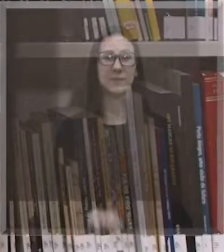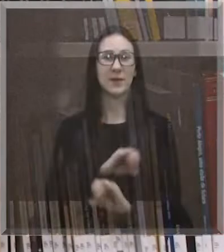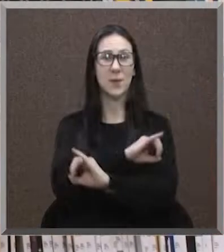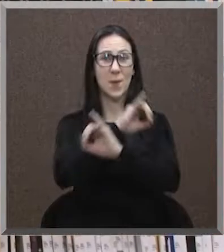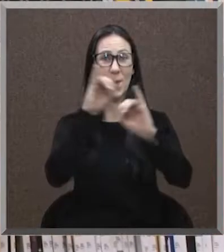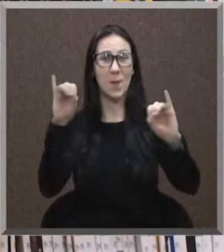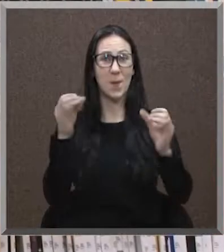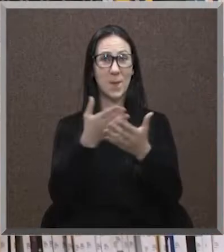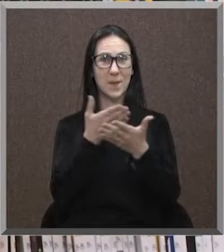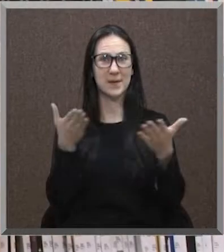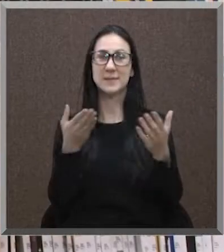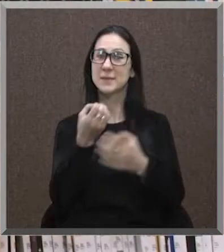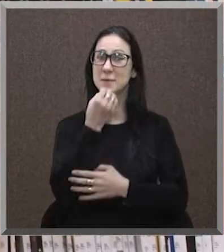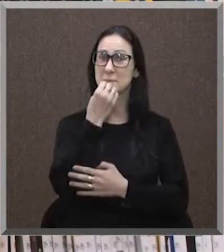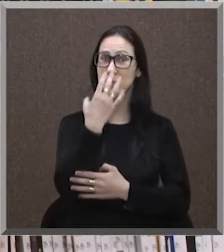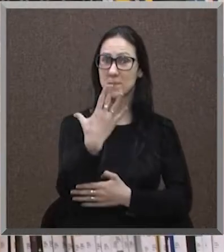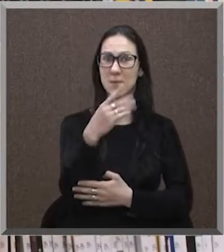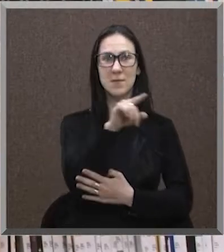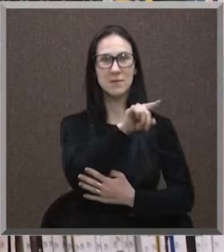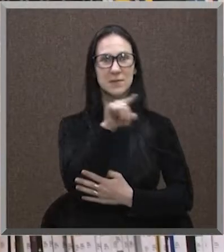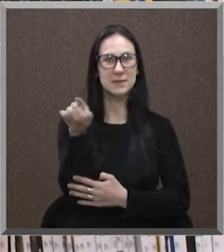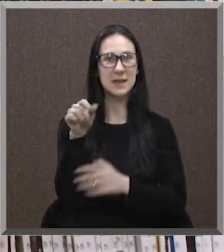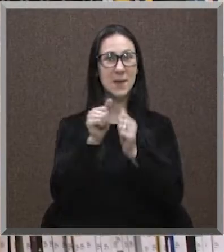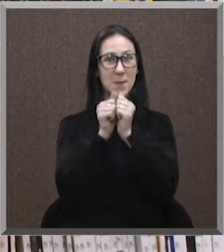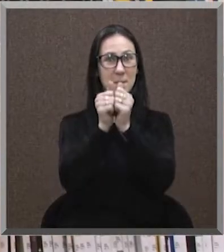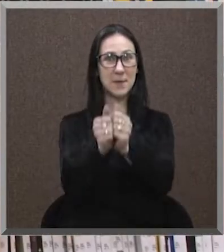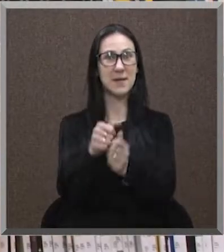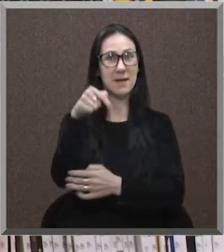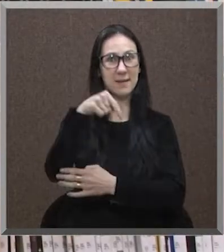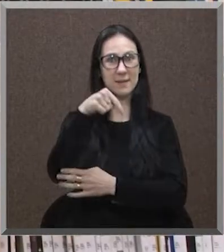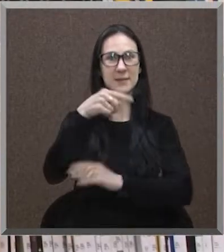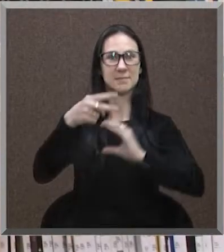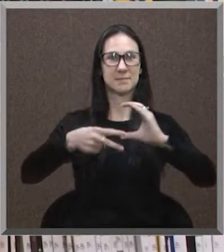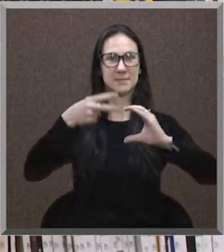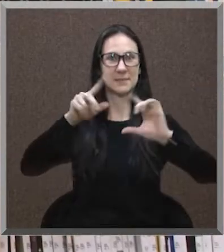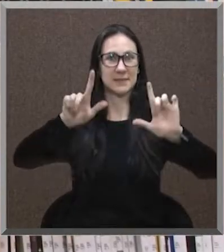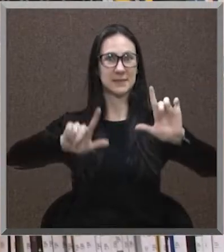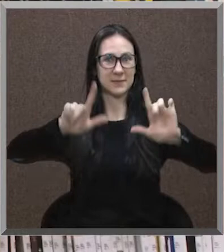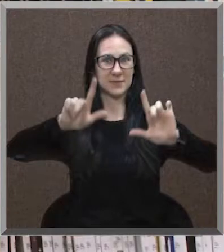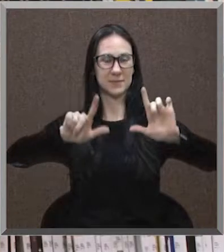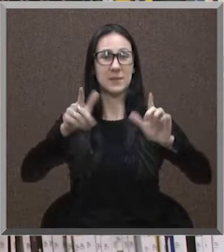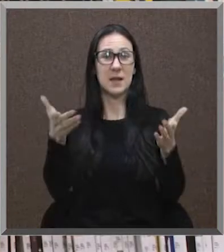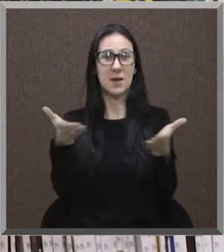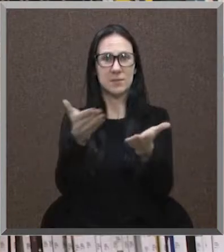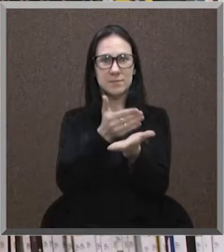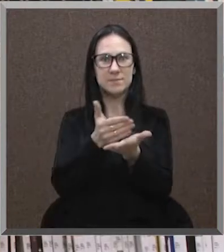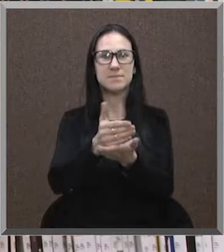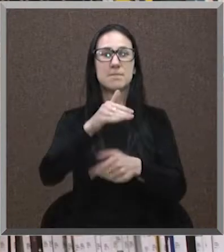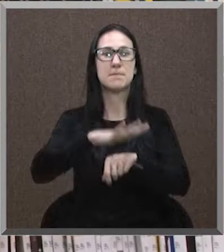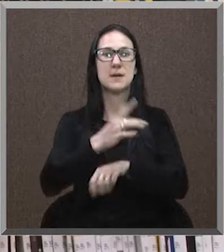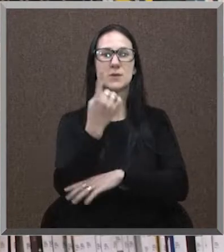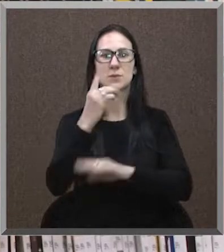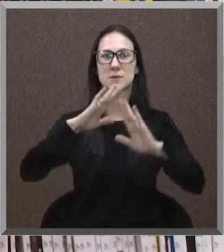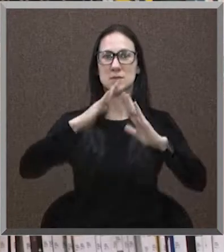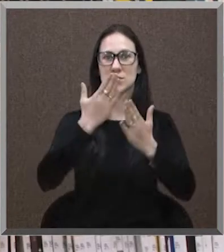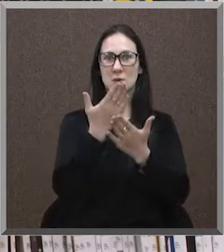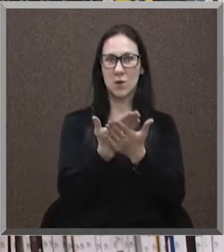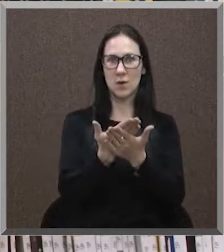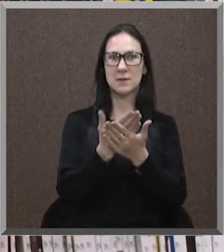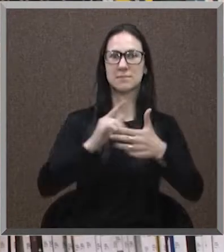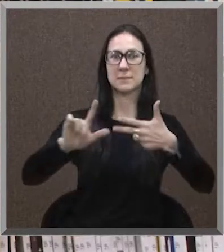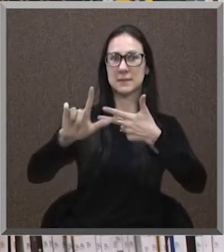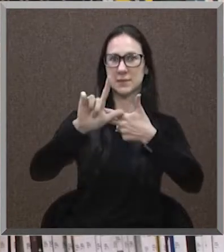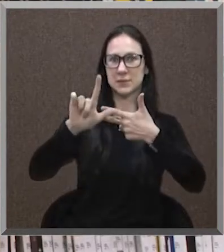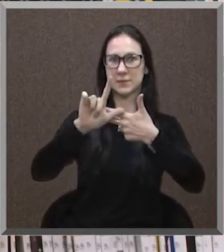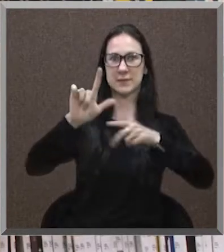Oi pessoal, que coisa boa saber que vocês estão com a gente aqui na TV Câmara. Tá no ar mais um programa Escola do Legislativo na TV.